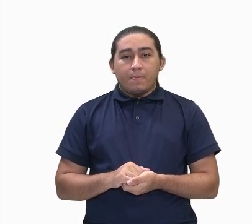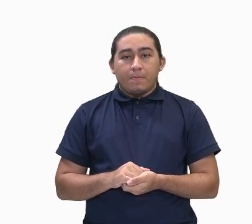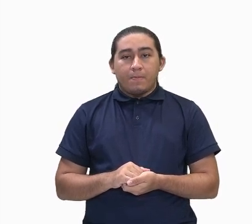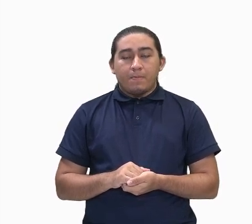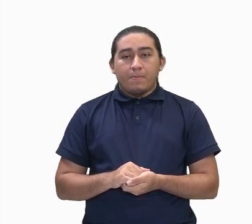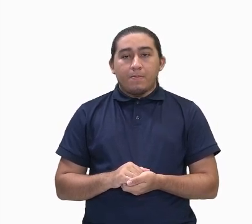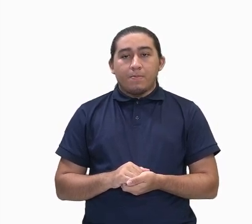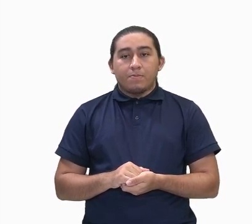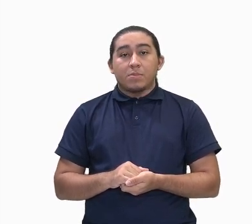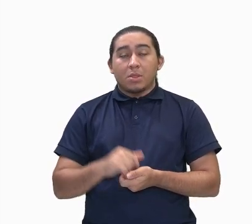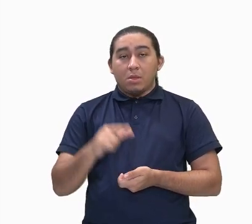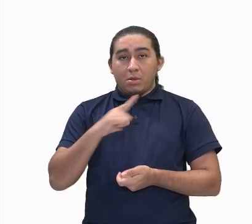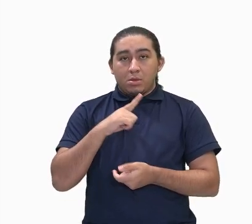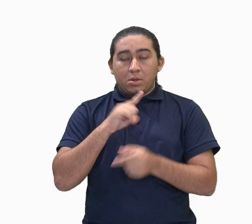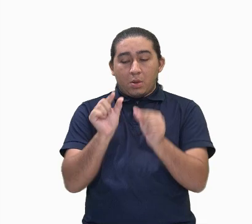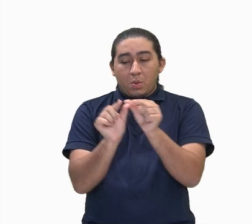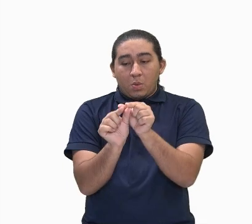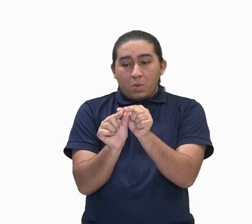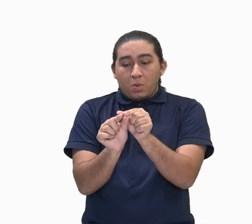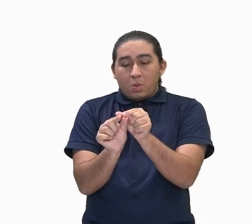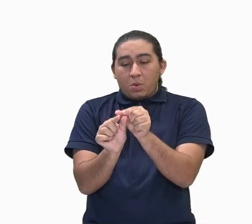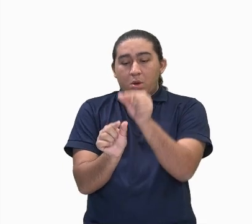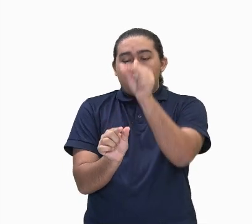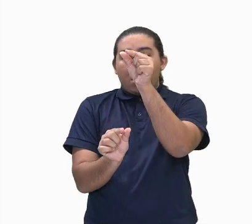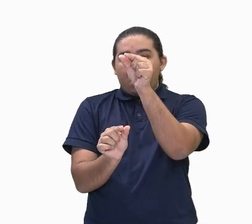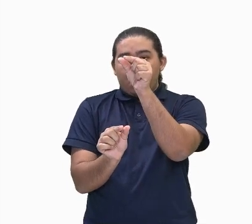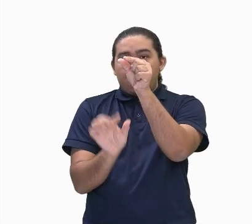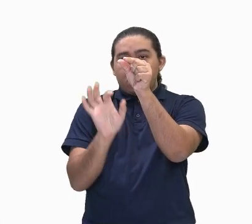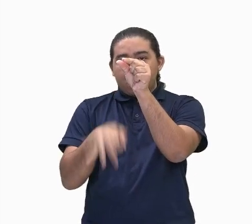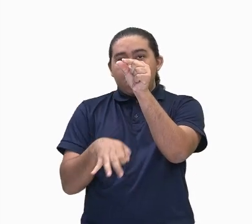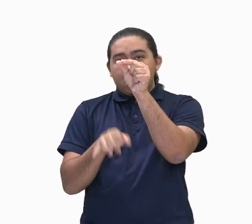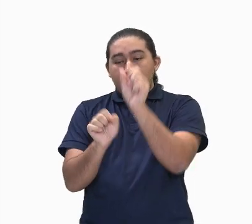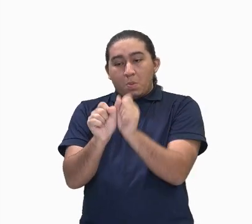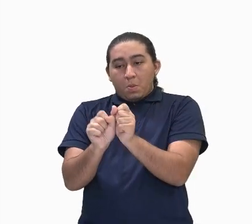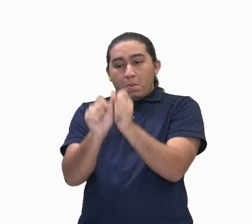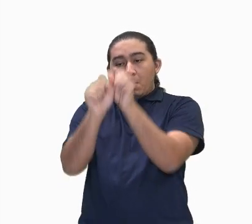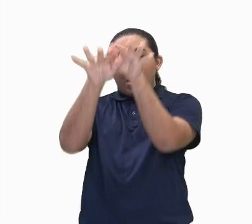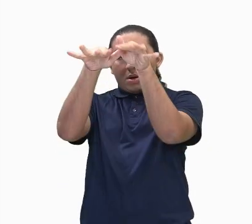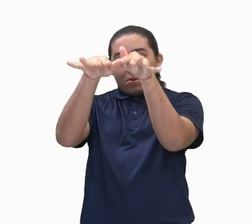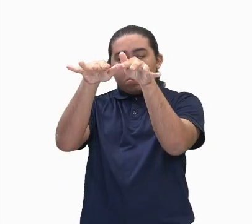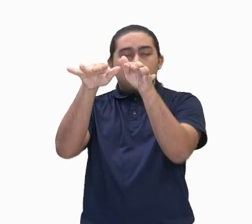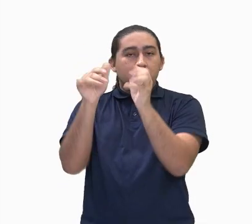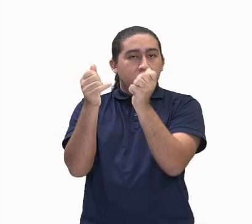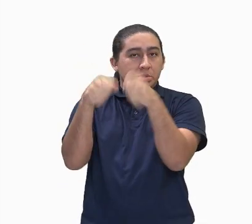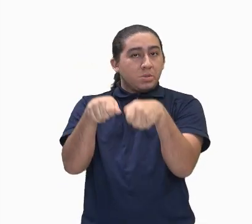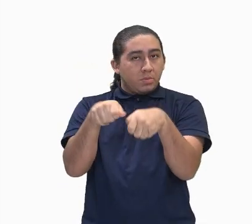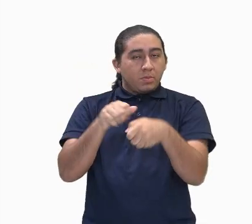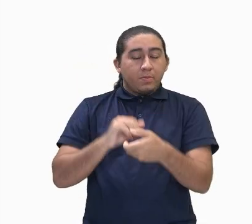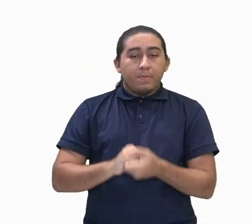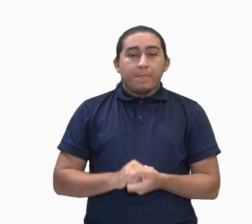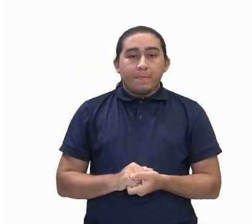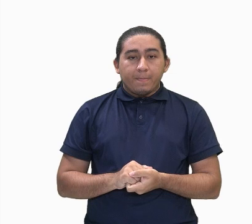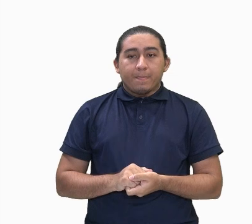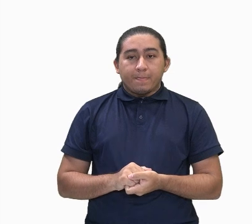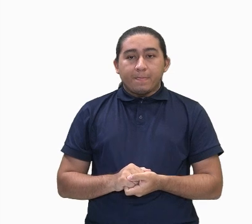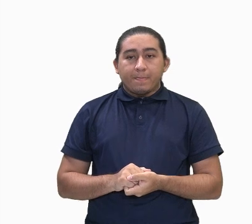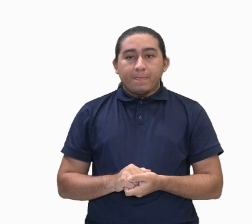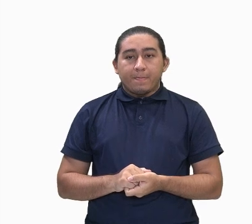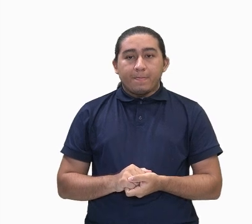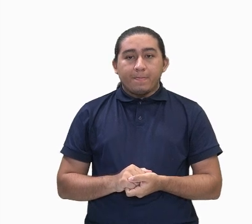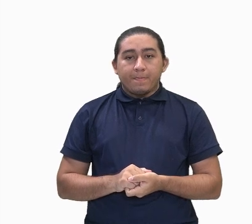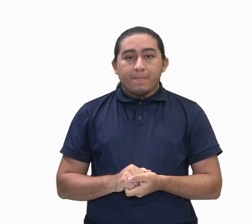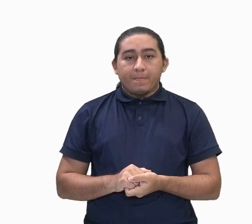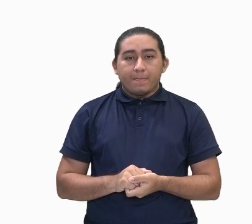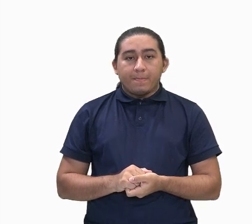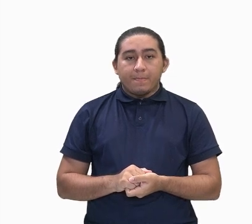canal aí que vai fazer o lançamento dessa secreção, certo? Ela vai secretar, então, essa substância. Então, como o nome dela já diz,